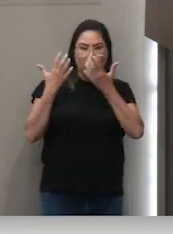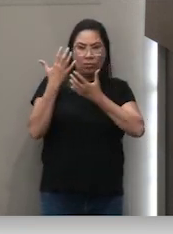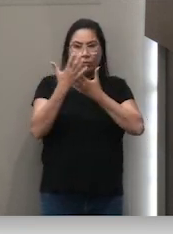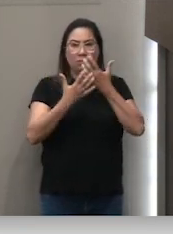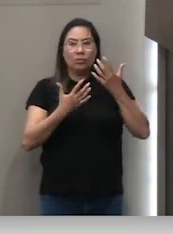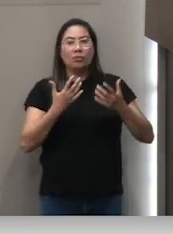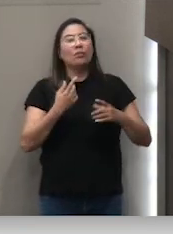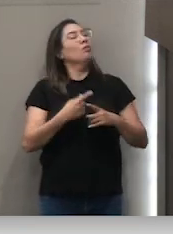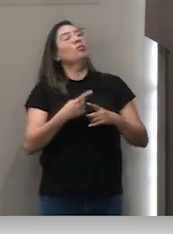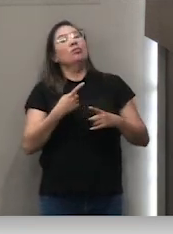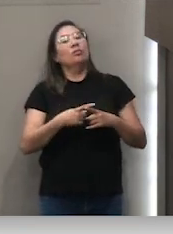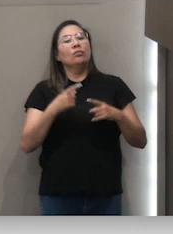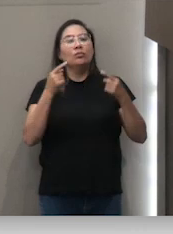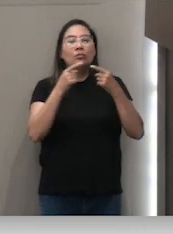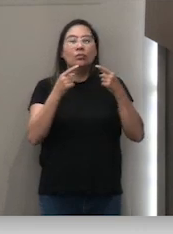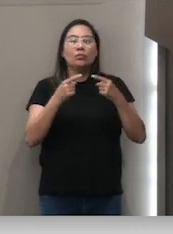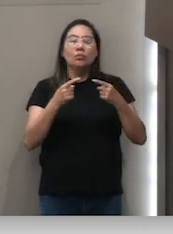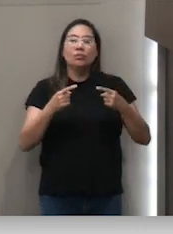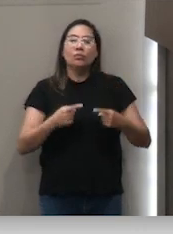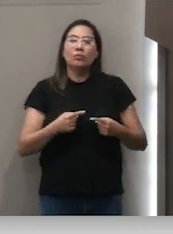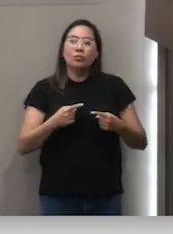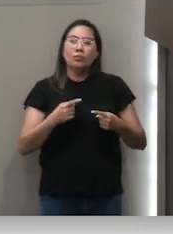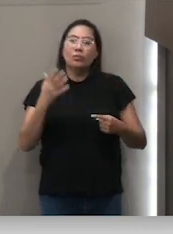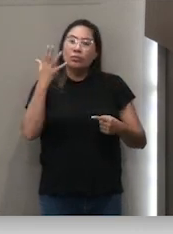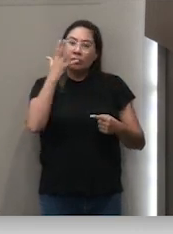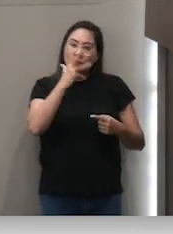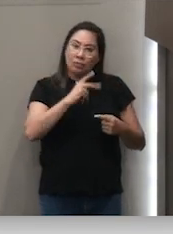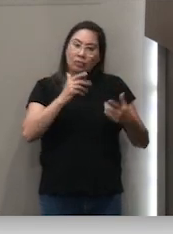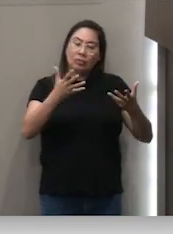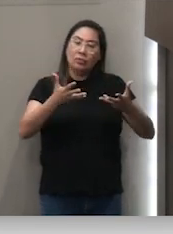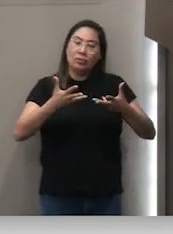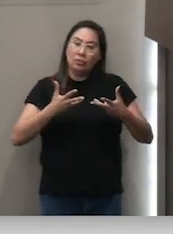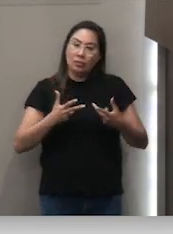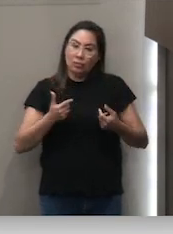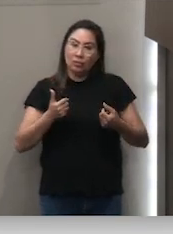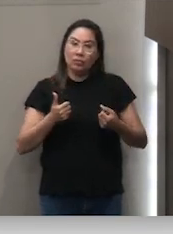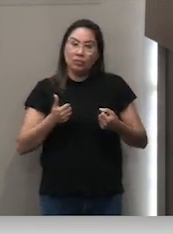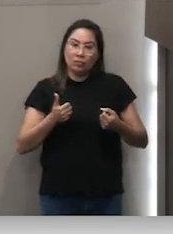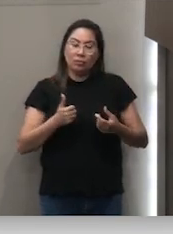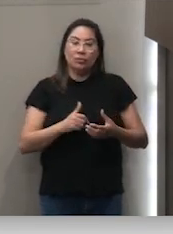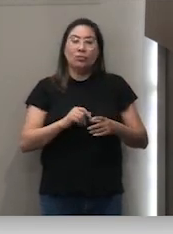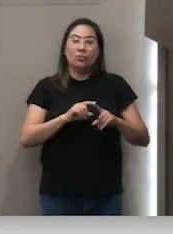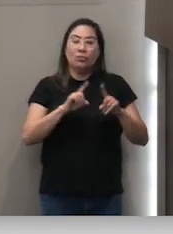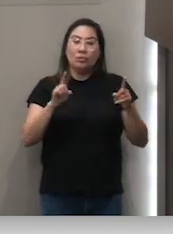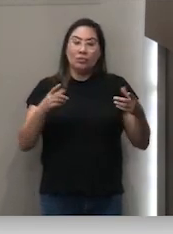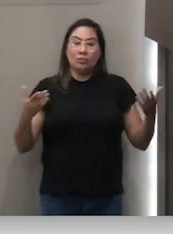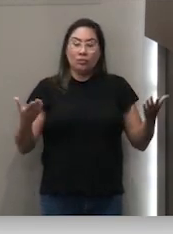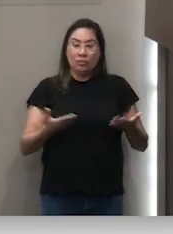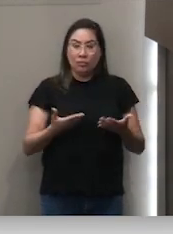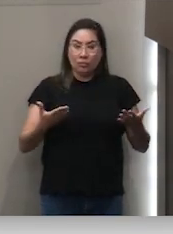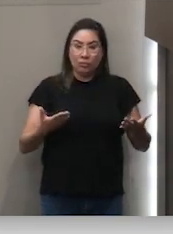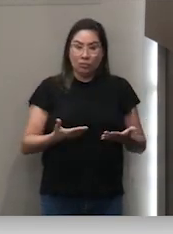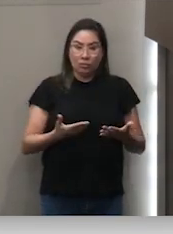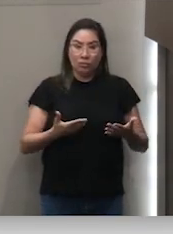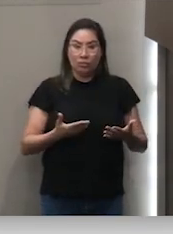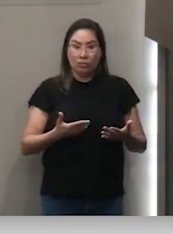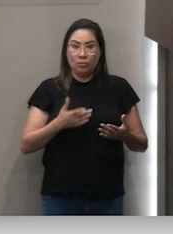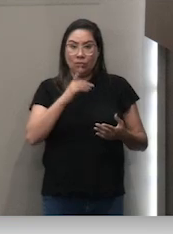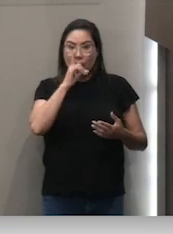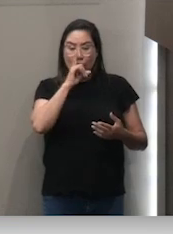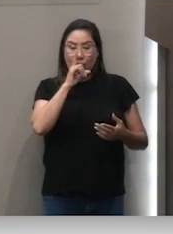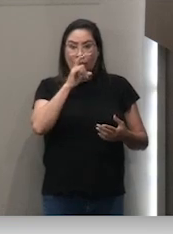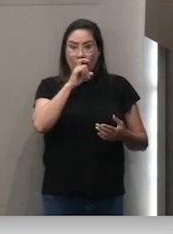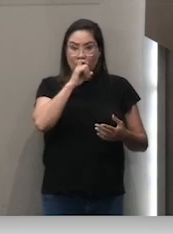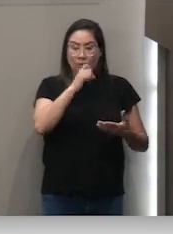de maquiagem, porque estrutura é lindo e maravilhoso para os olhos das pessoas. Agora, para uma mãe que leva